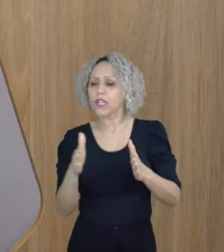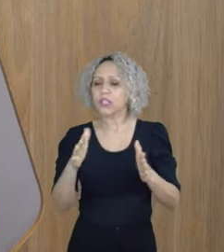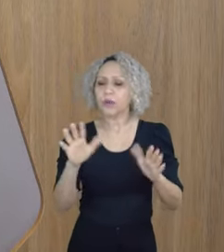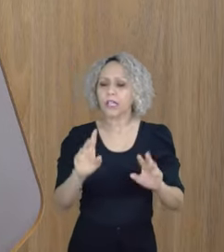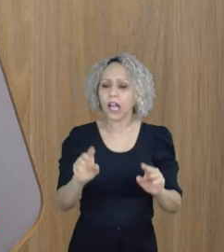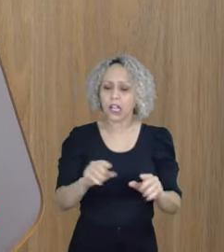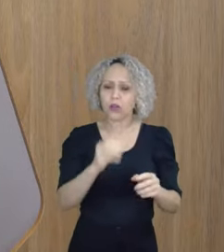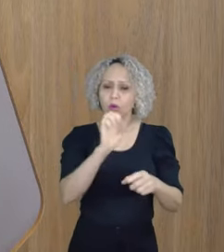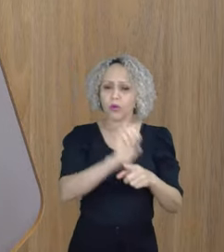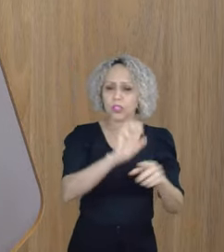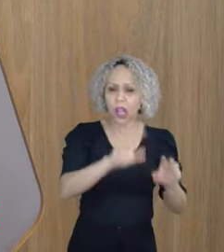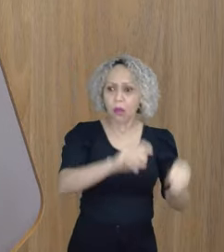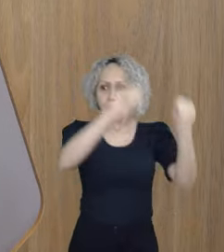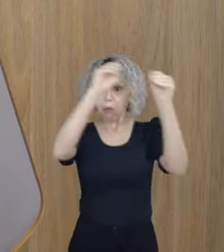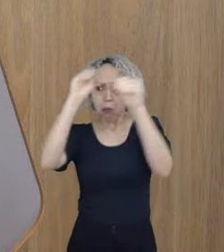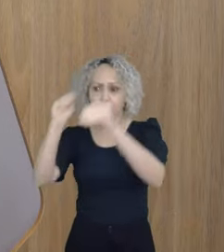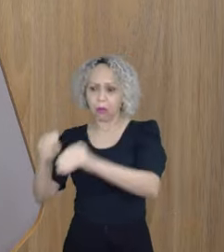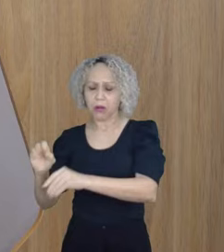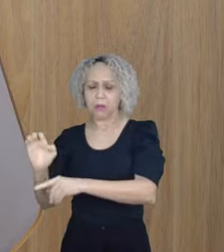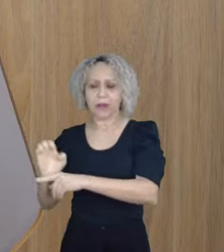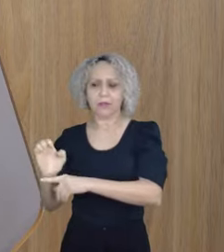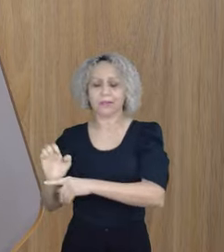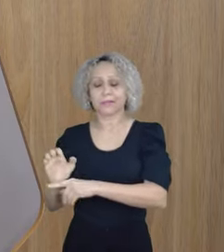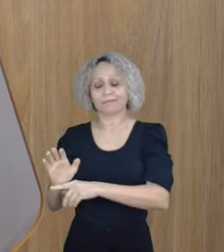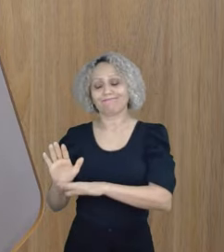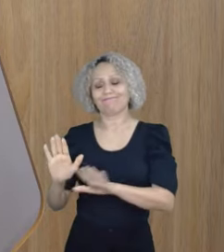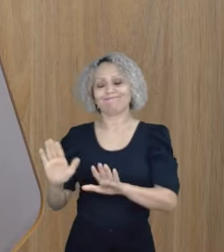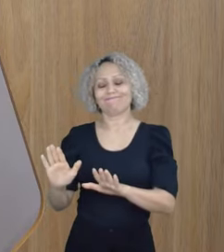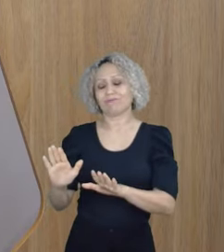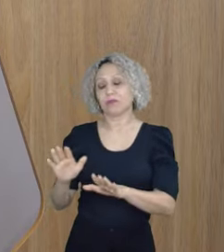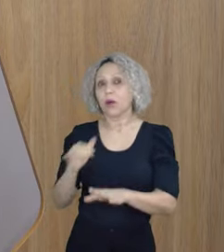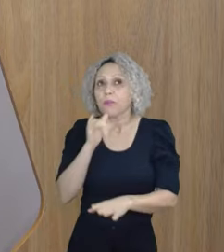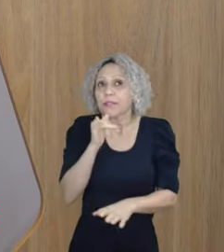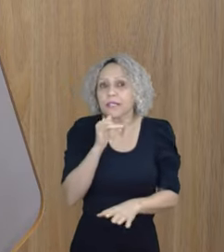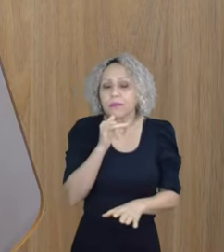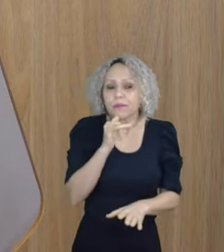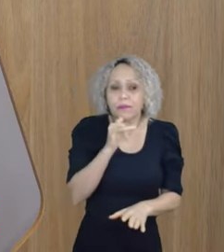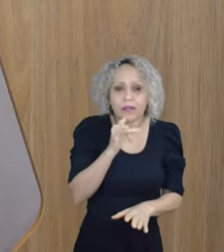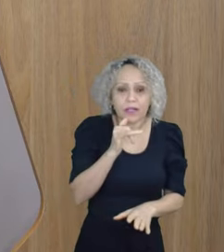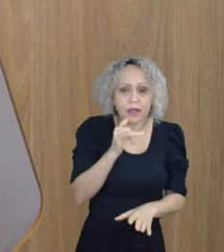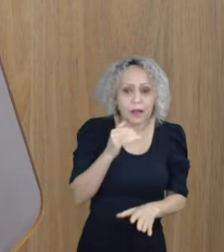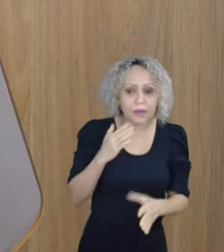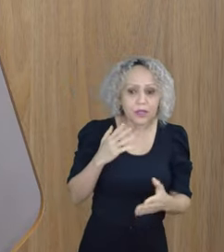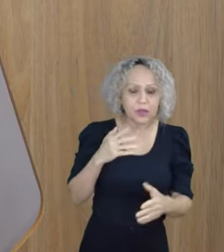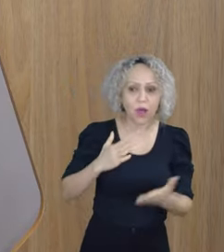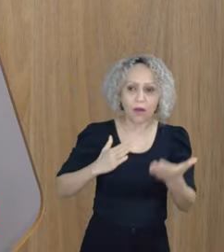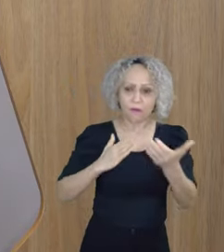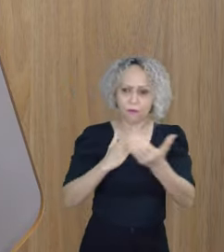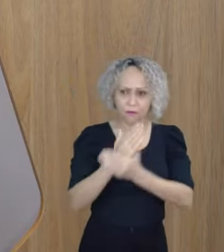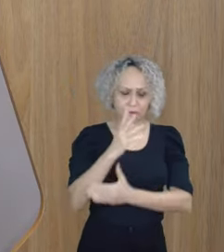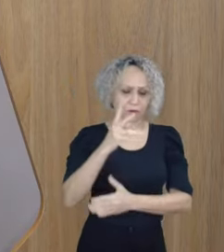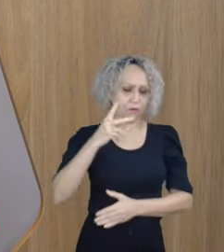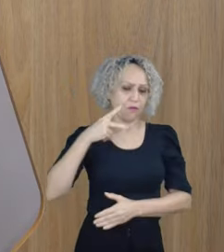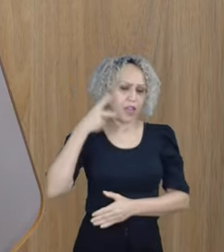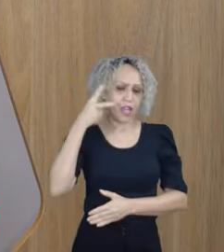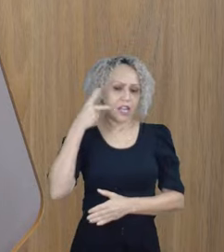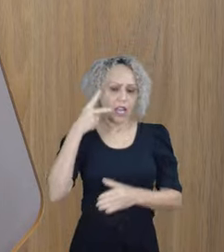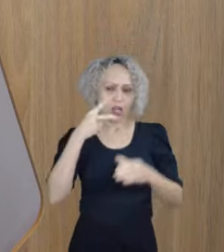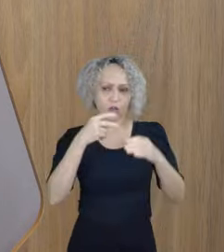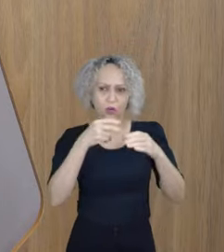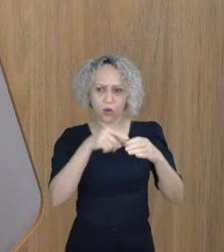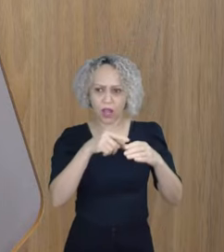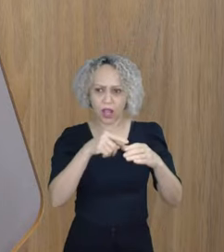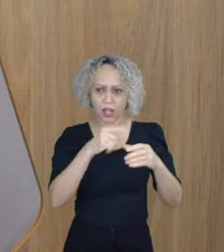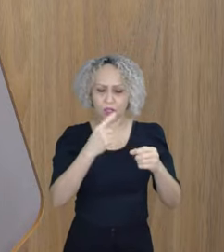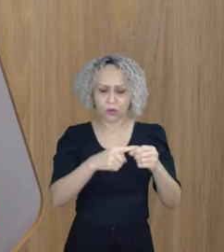Não faz sentido nenhum alguém que acabou de se eleger vereador, por exemplo, vou pegar um outro exemplo, de uma cidade, já no